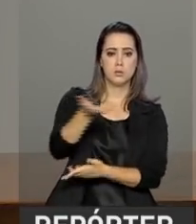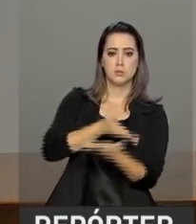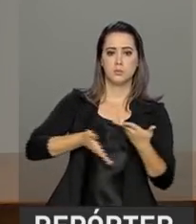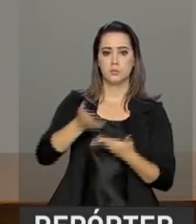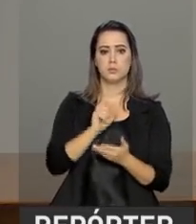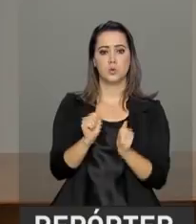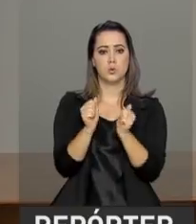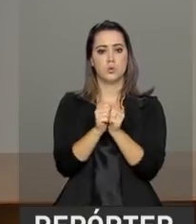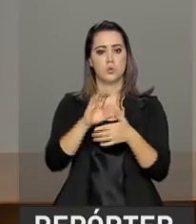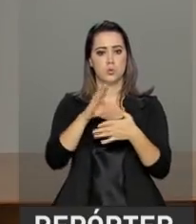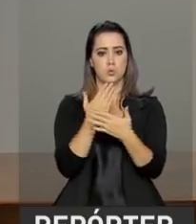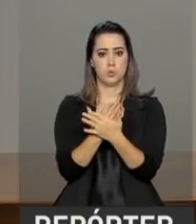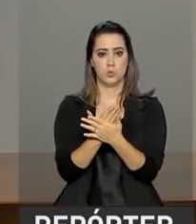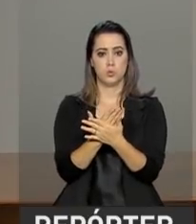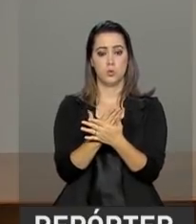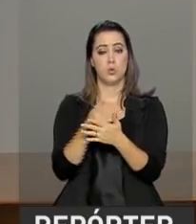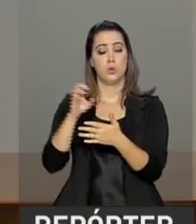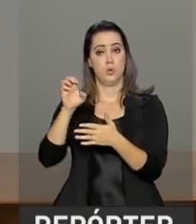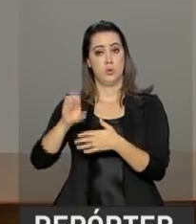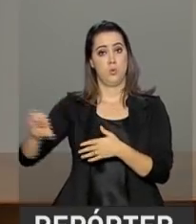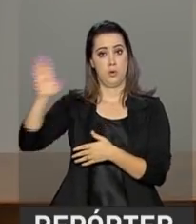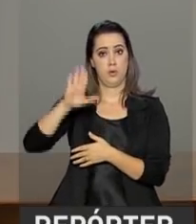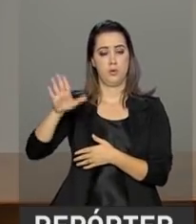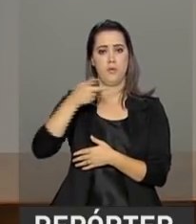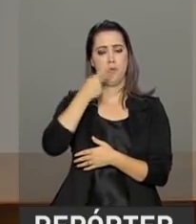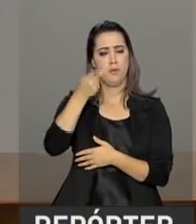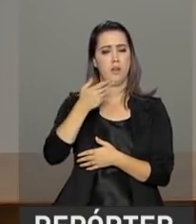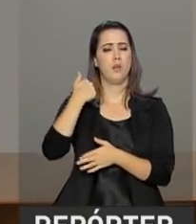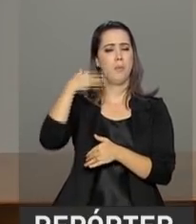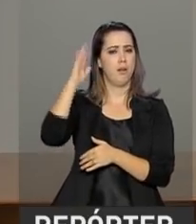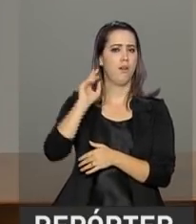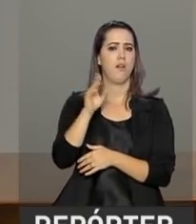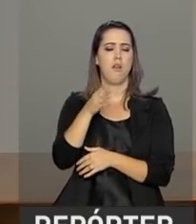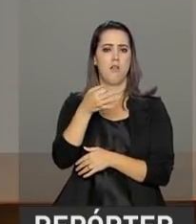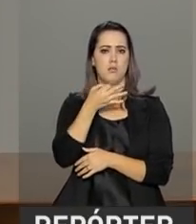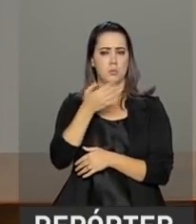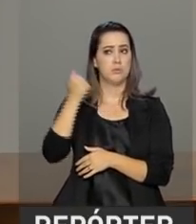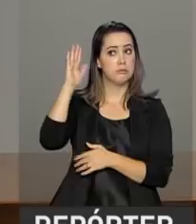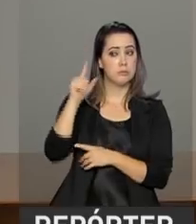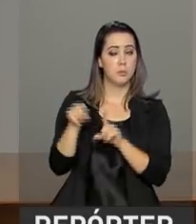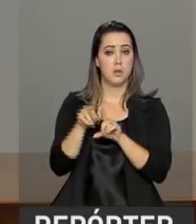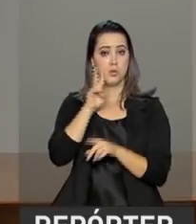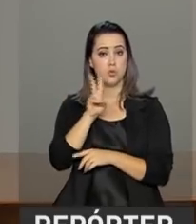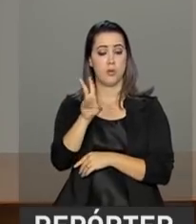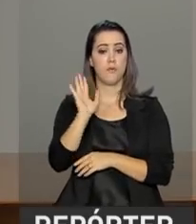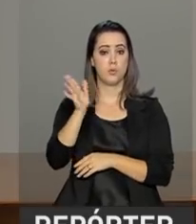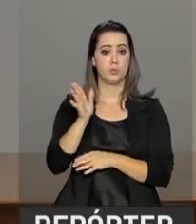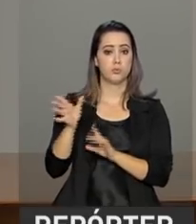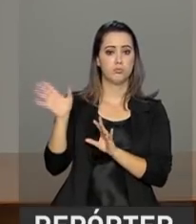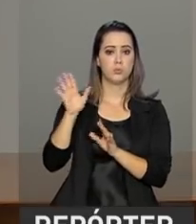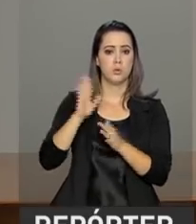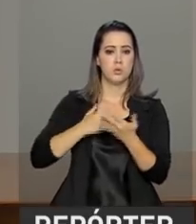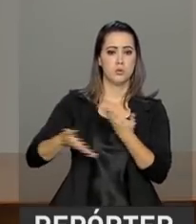com a União Europeia, que são as que mais dão o que falar, as mais rumorosas, que já vimos, que durante muito